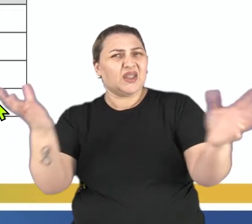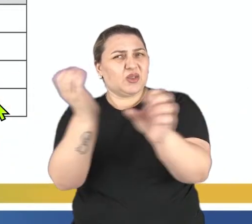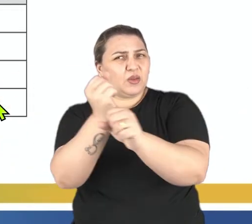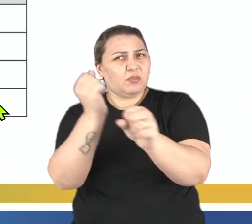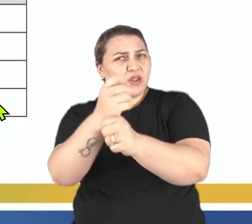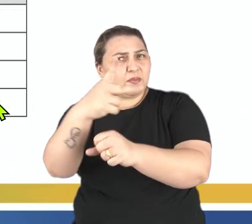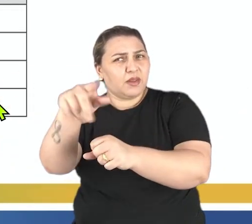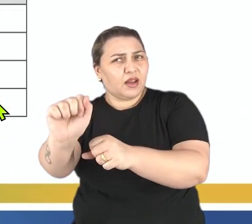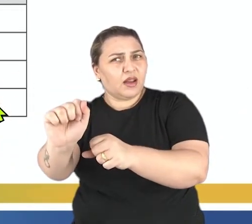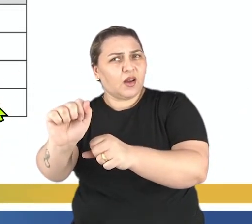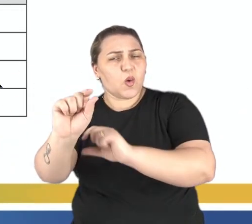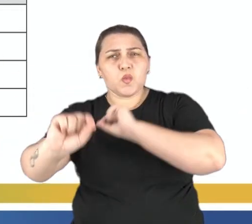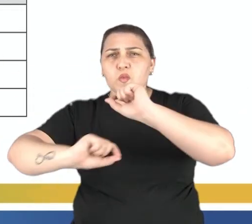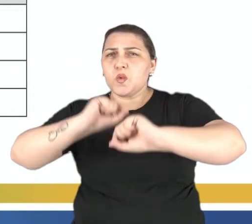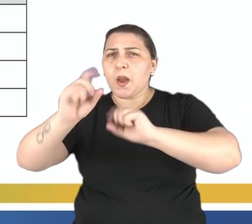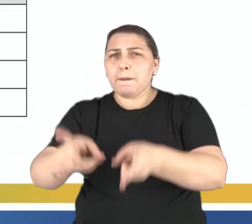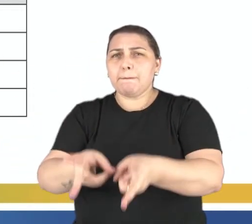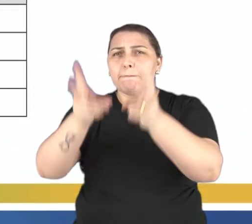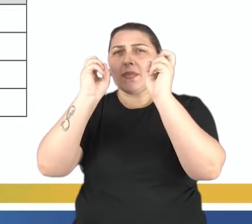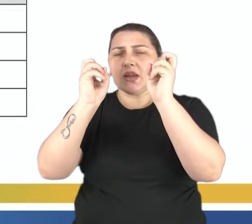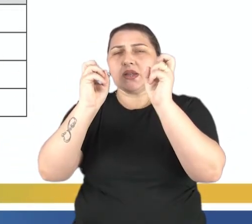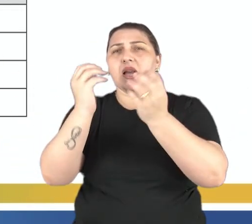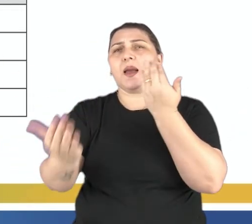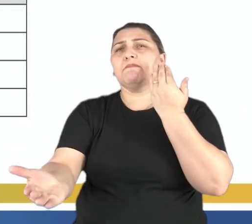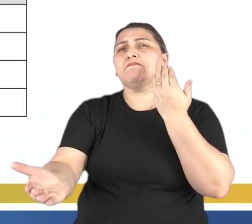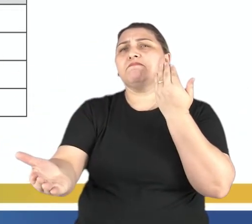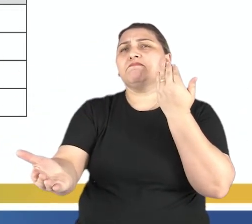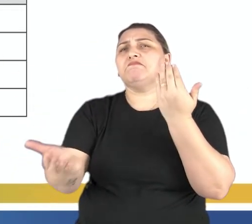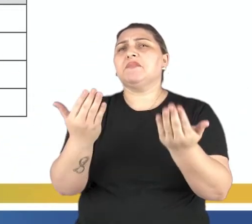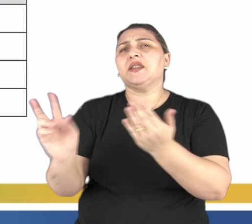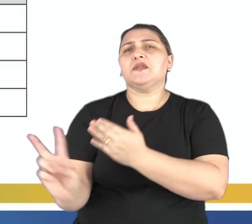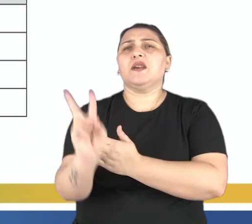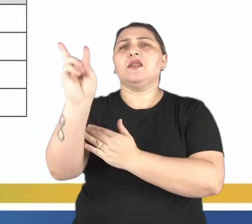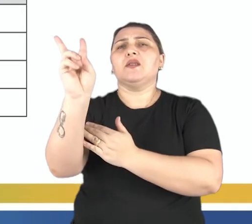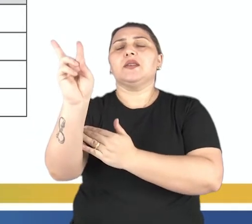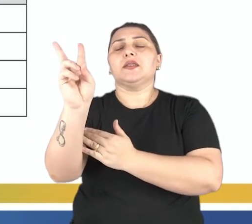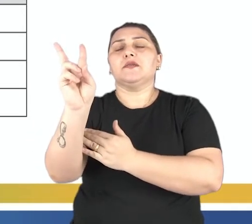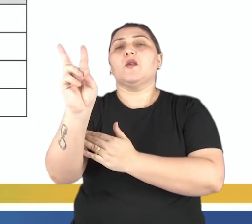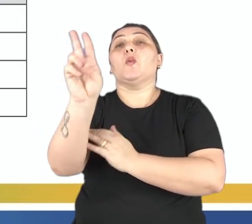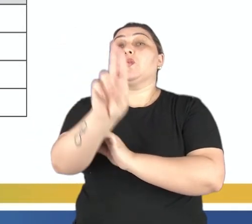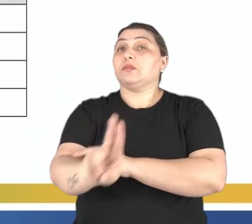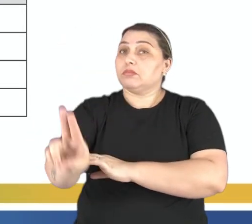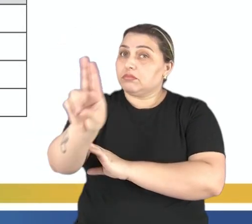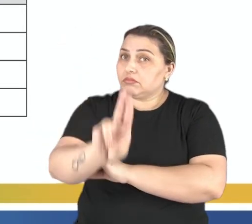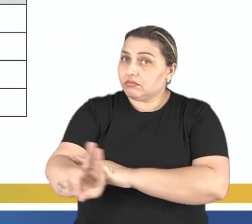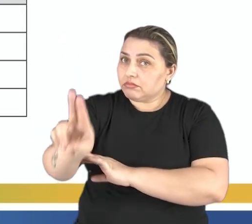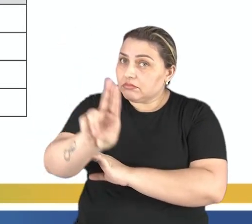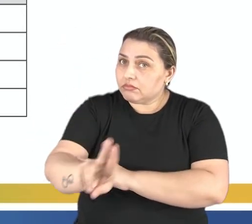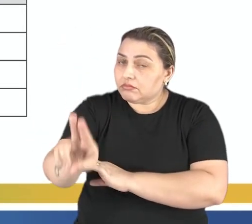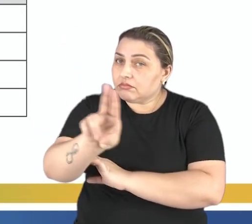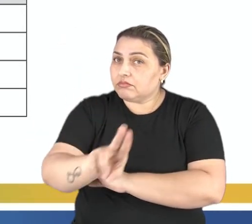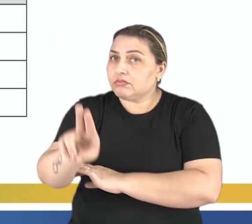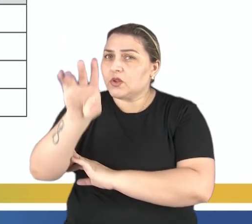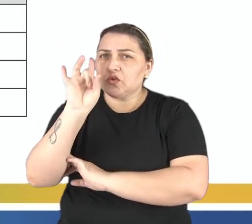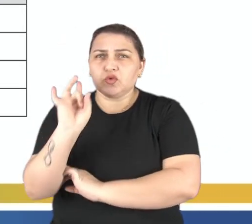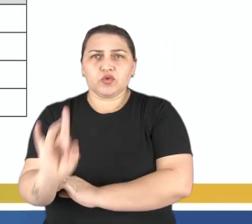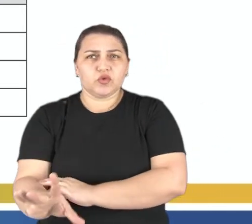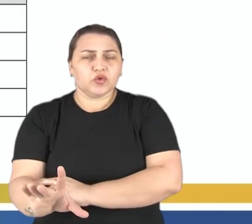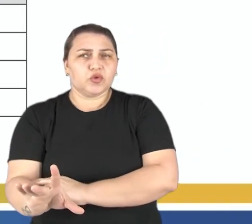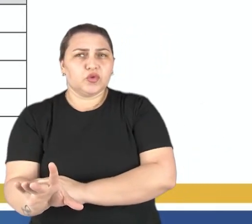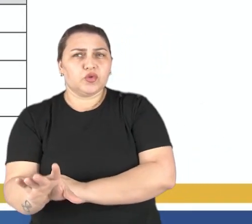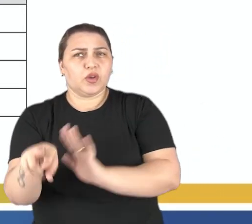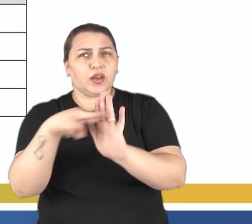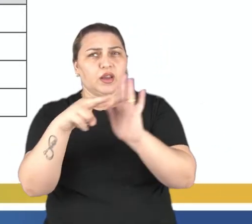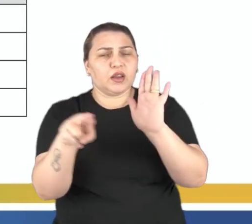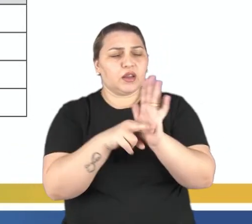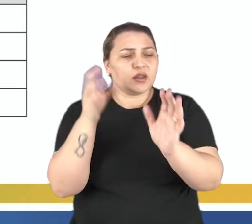da PA? O que você percebe em relação a esses valores? Vou utilizar somente a fórmula da